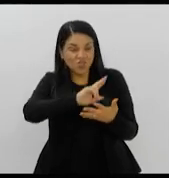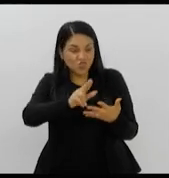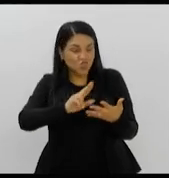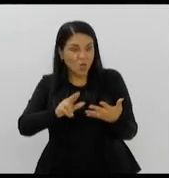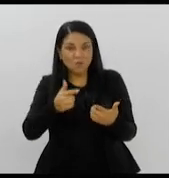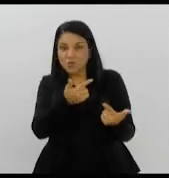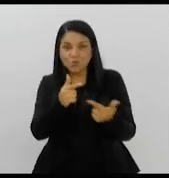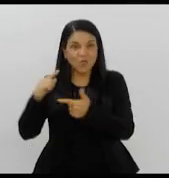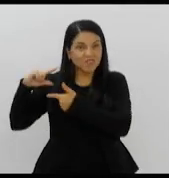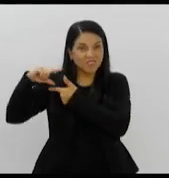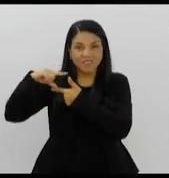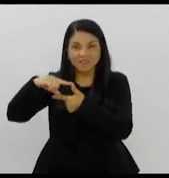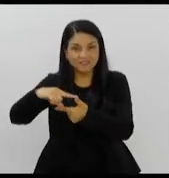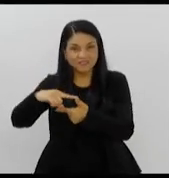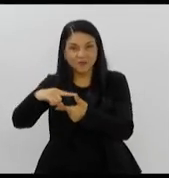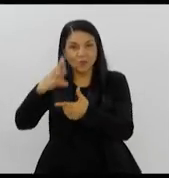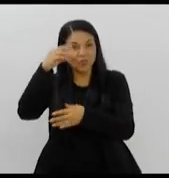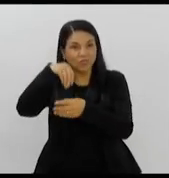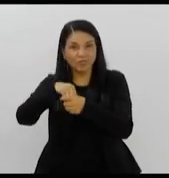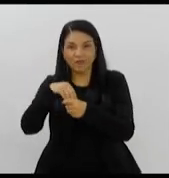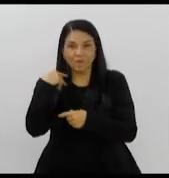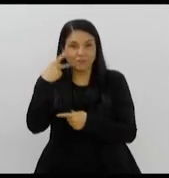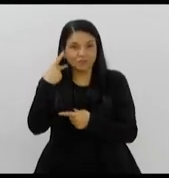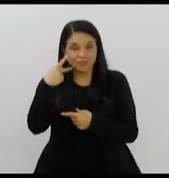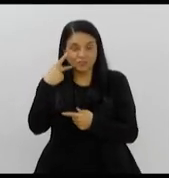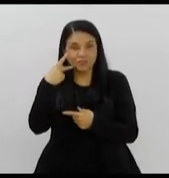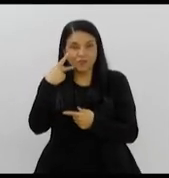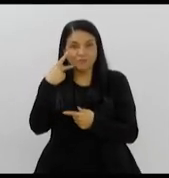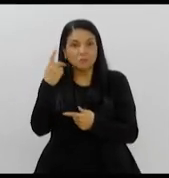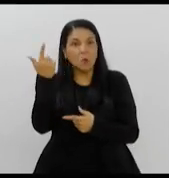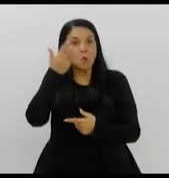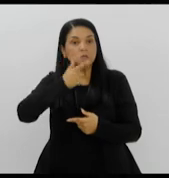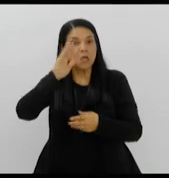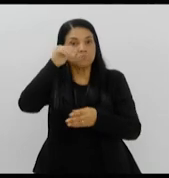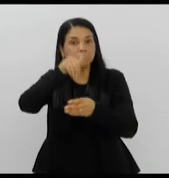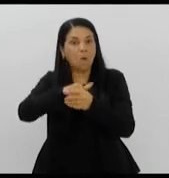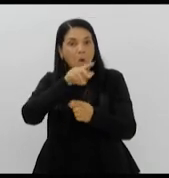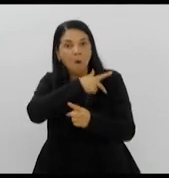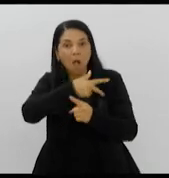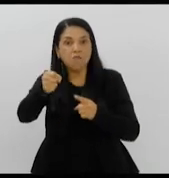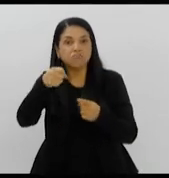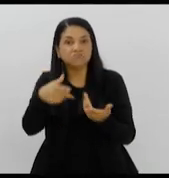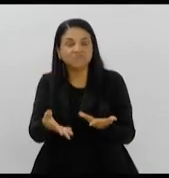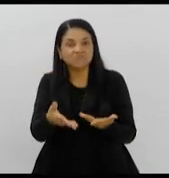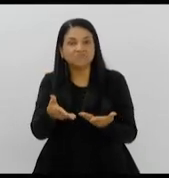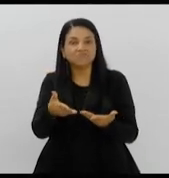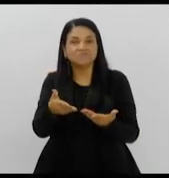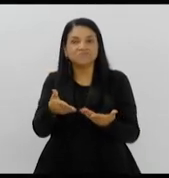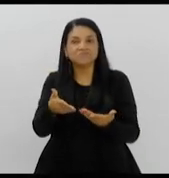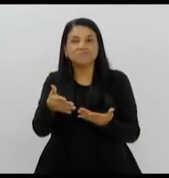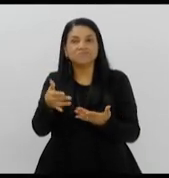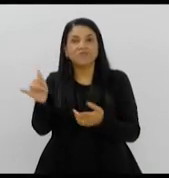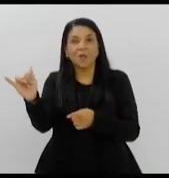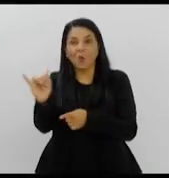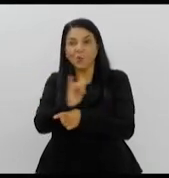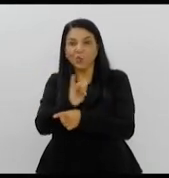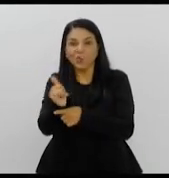na política vem e tem um caminhão de votos, porque é um